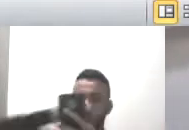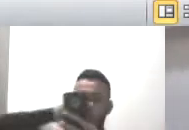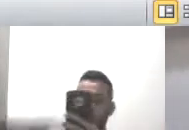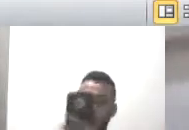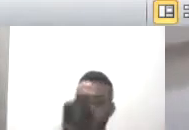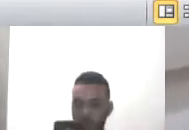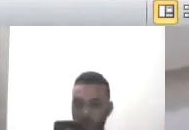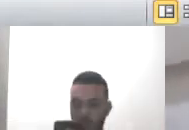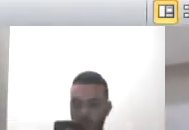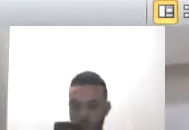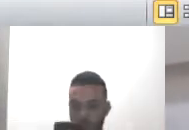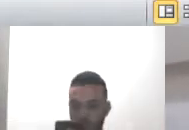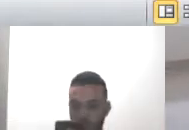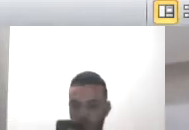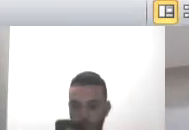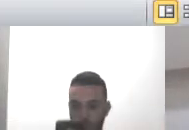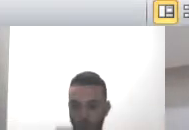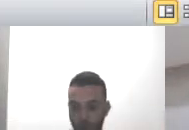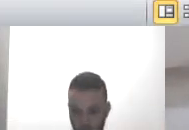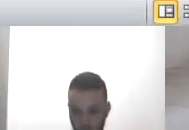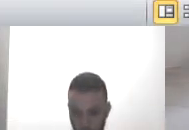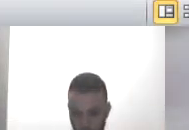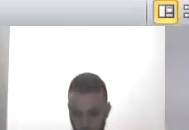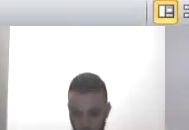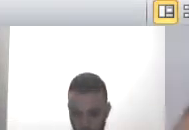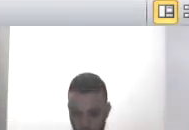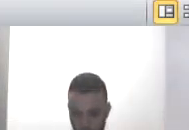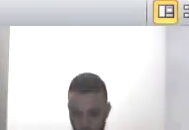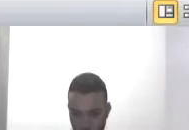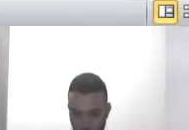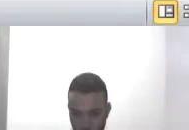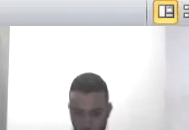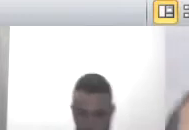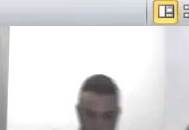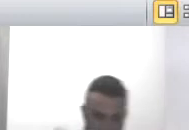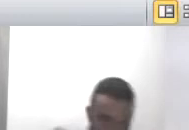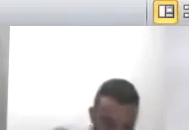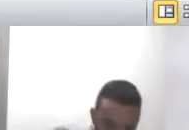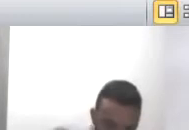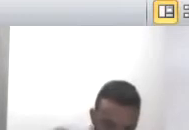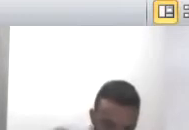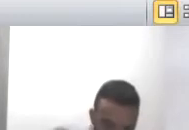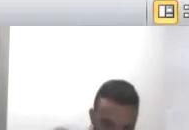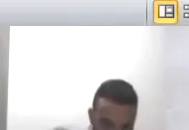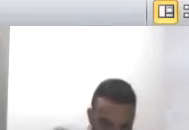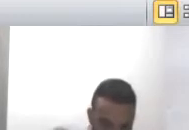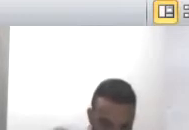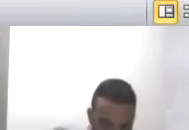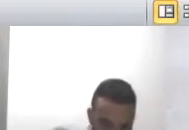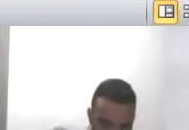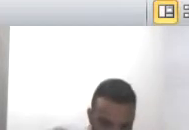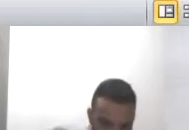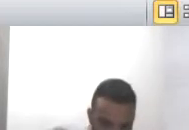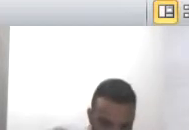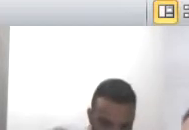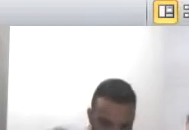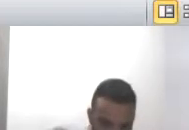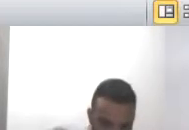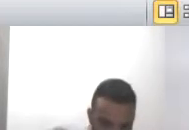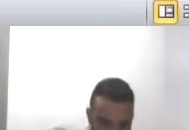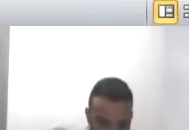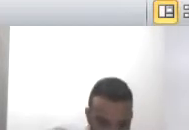né, das moléculas, as funções da substância, elas sejam de uma forma satisfatória, né? Que ela